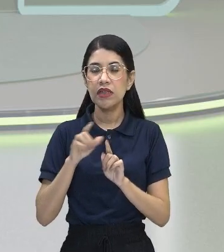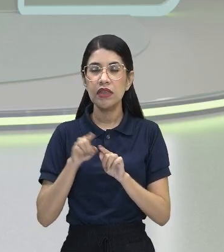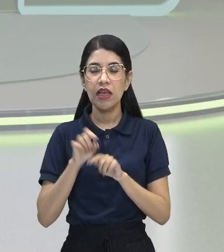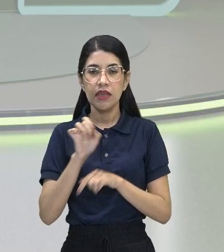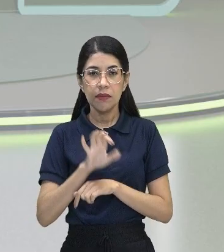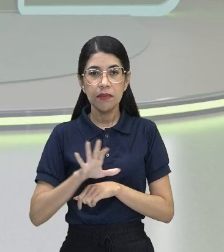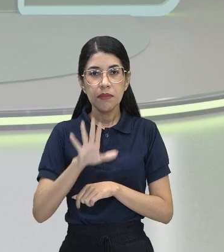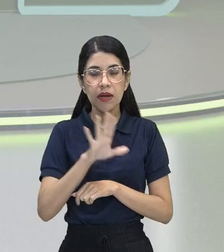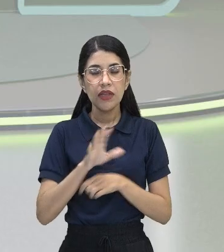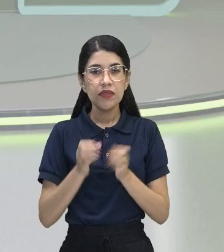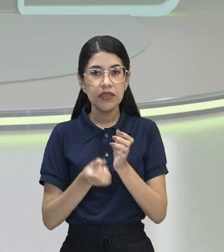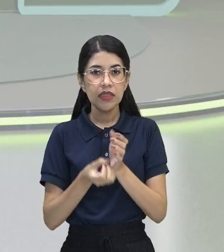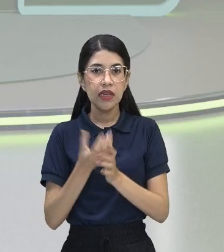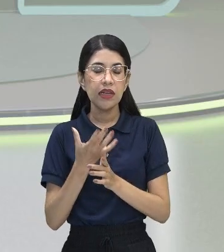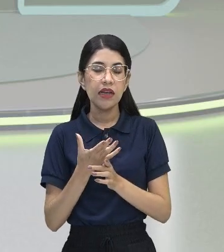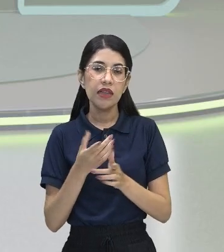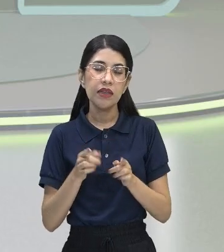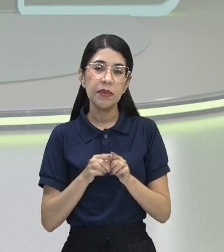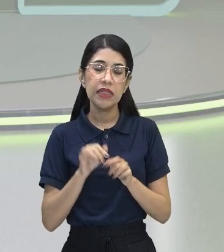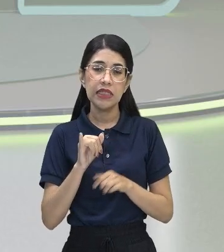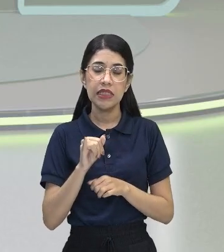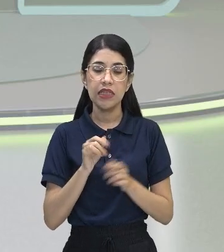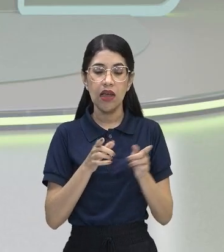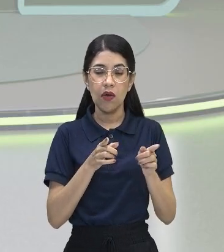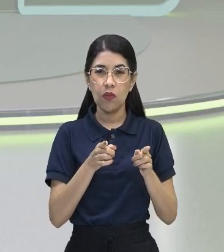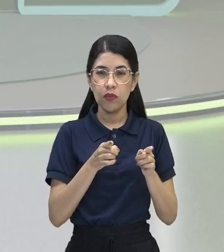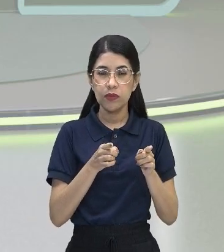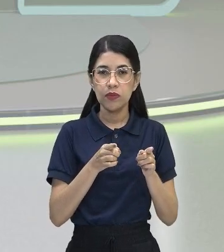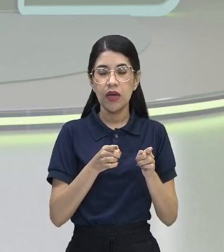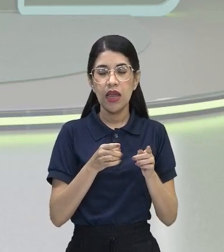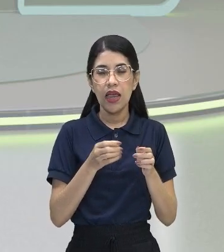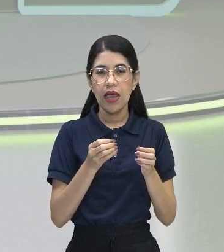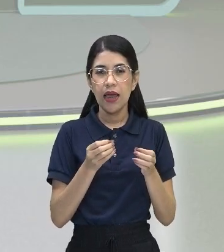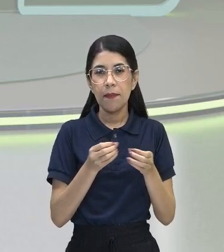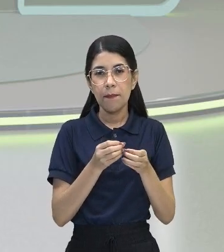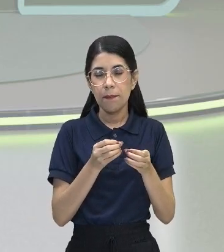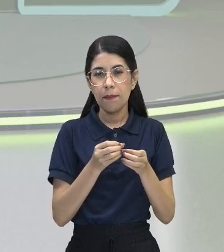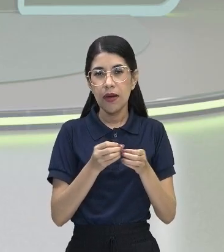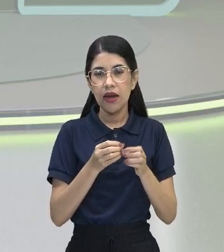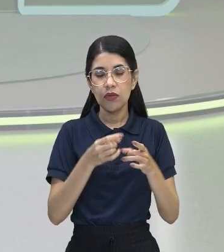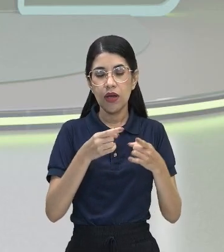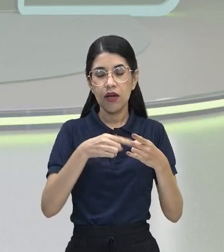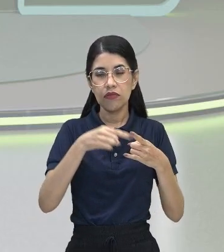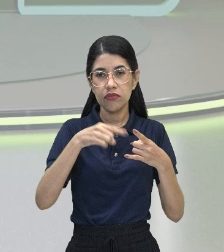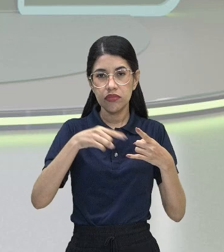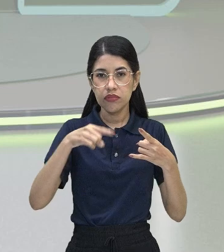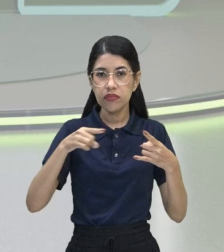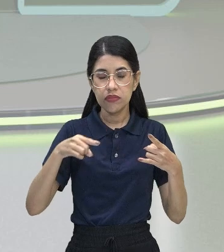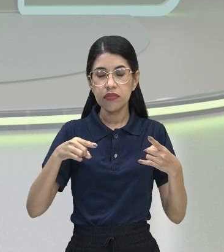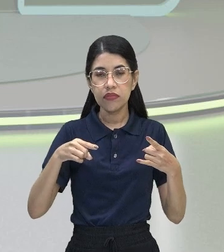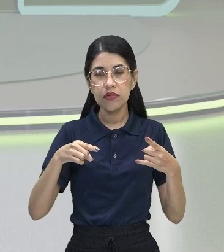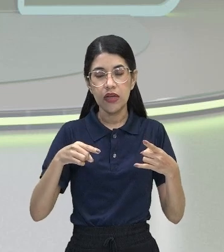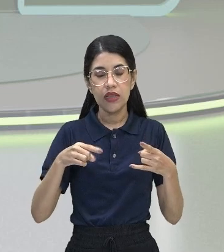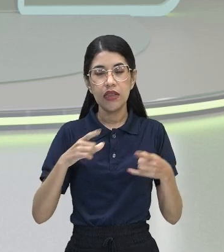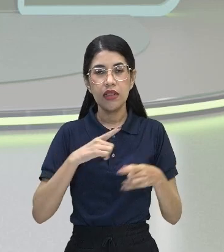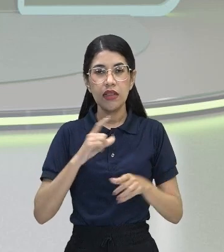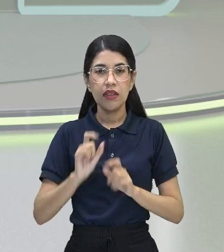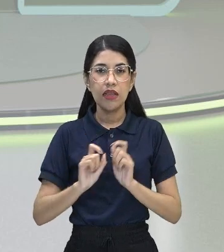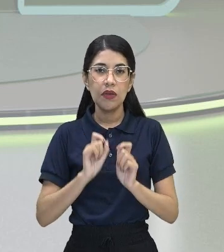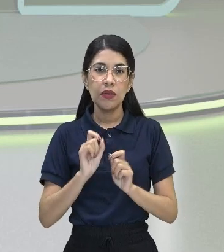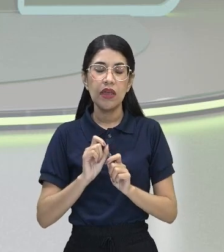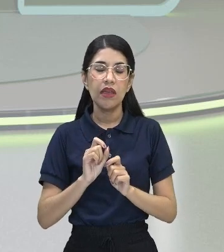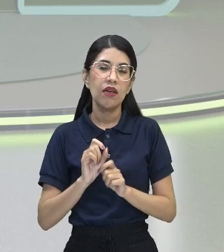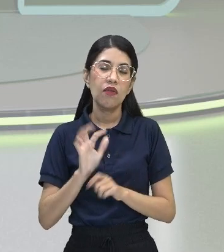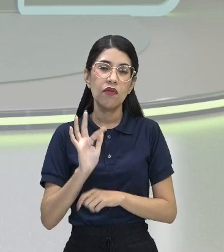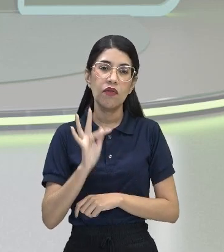você que se o tamanho da fenda ele for próximo ao comprimento de onda da onda, nós vamos ter o